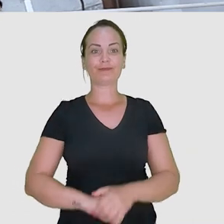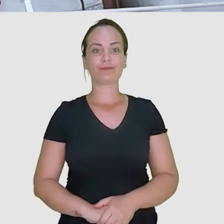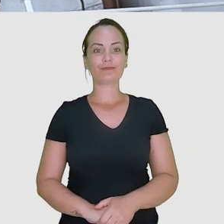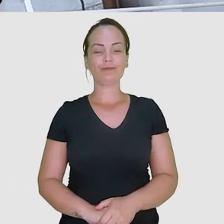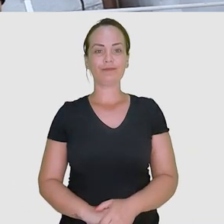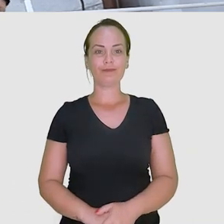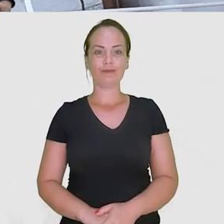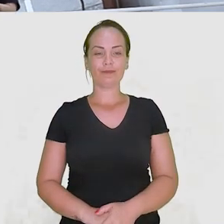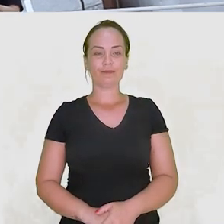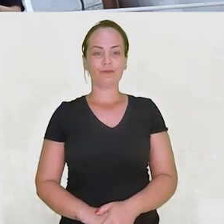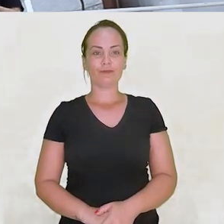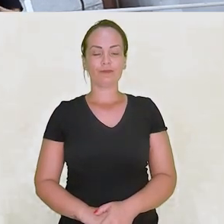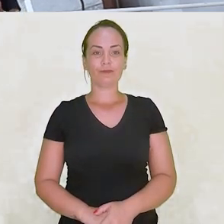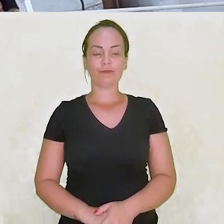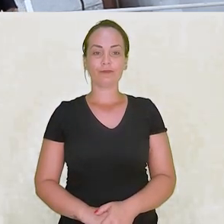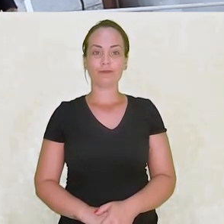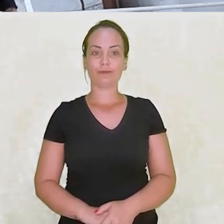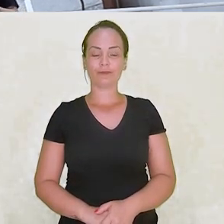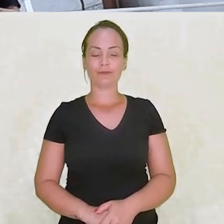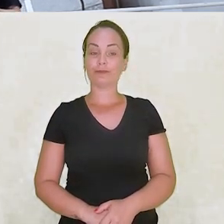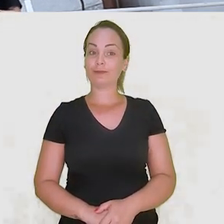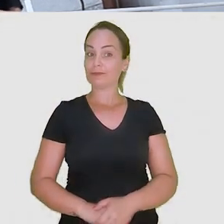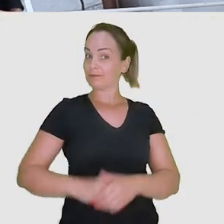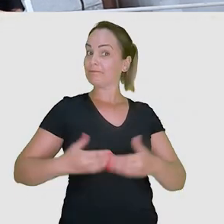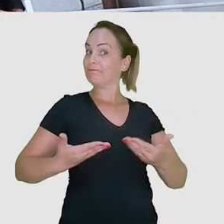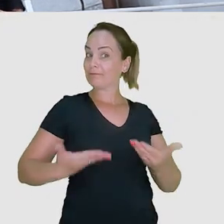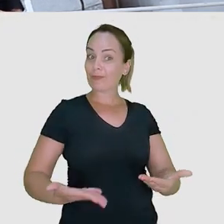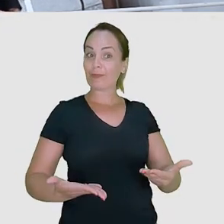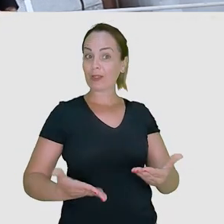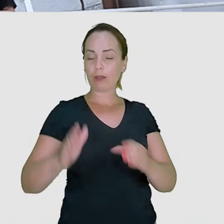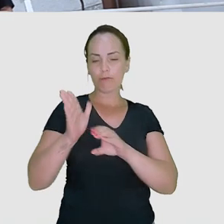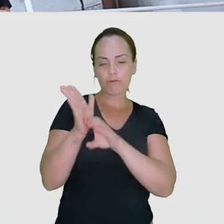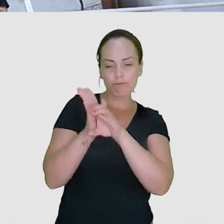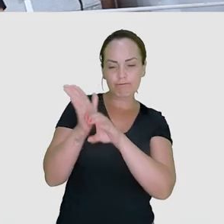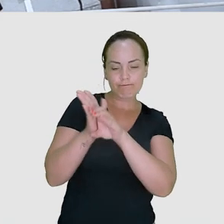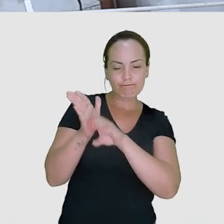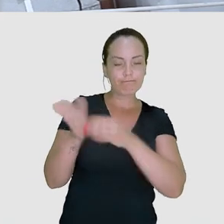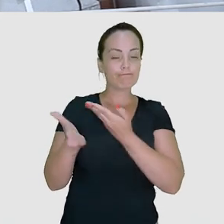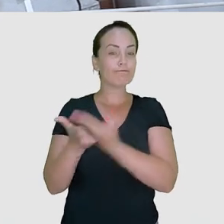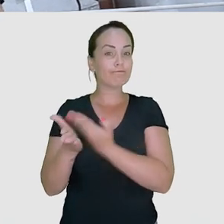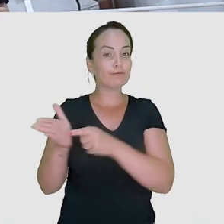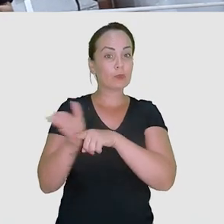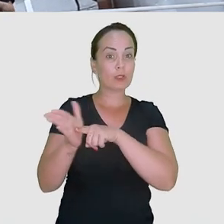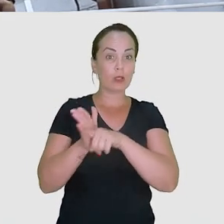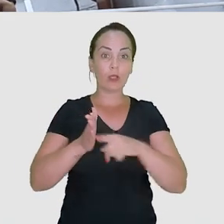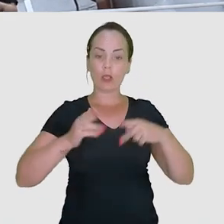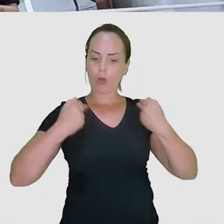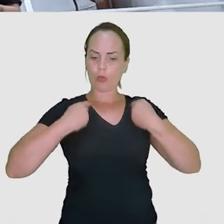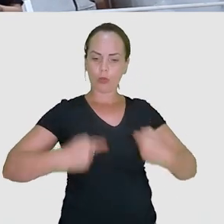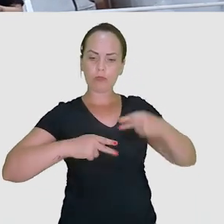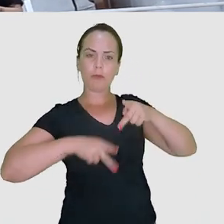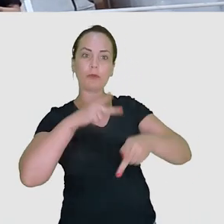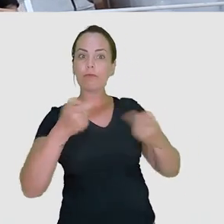E graças a essas teorias científicas, a humanidade tem sido capaz de enviar naves espaciais para